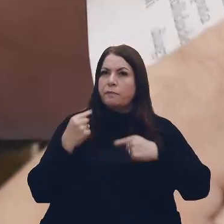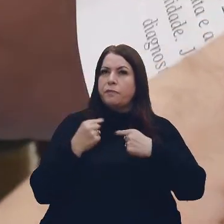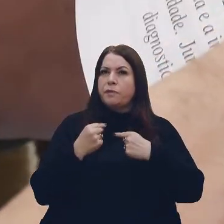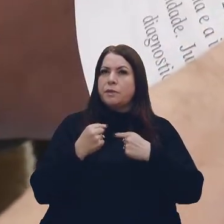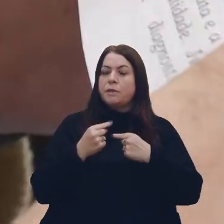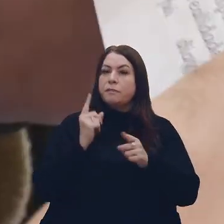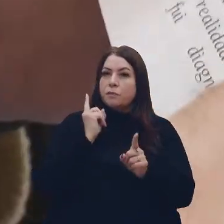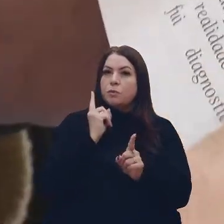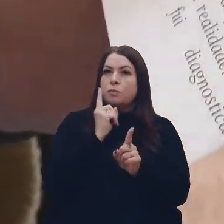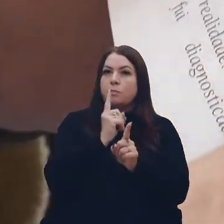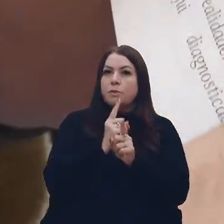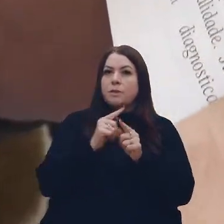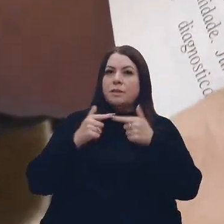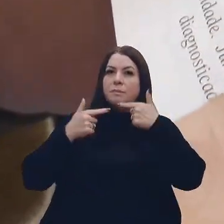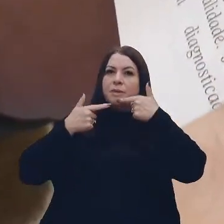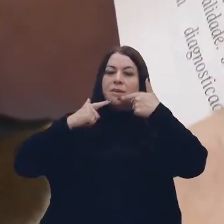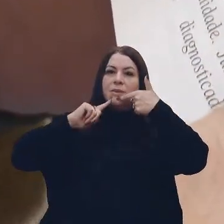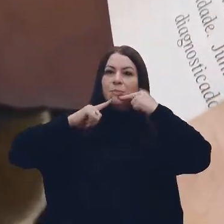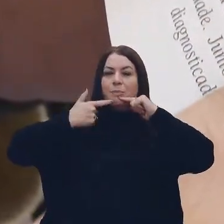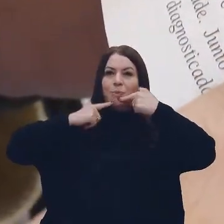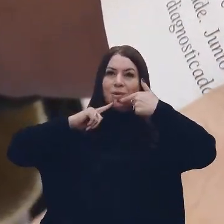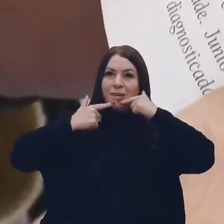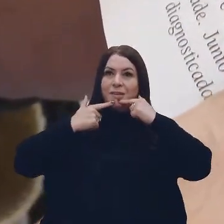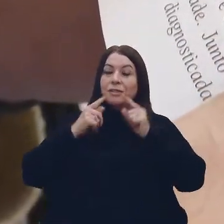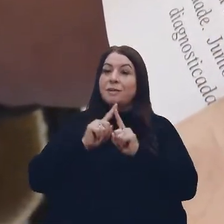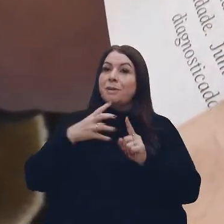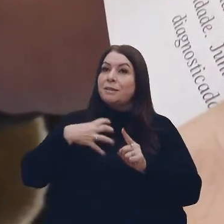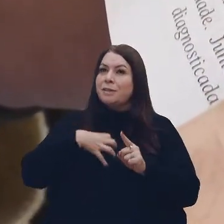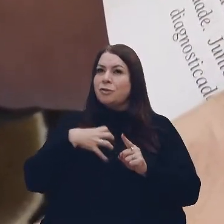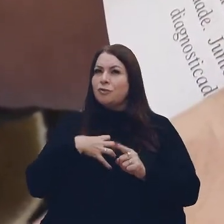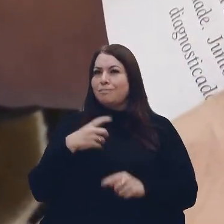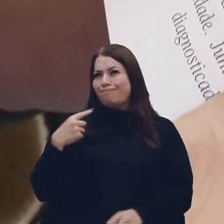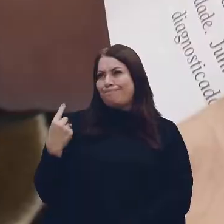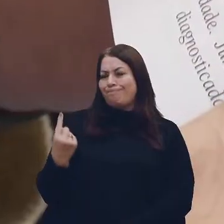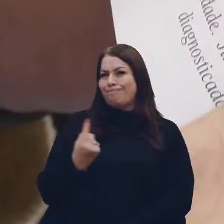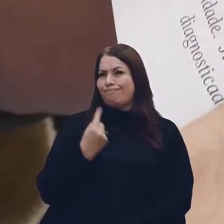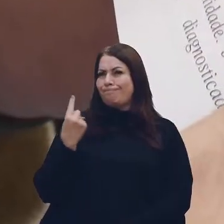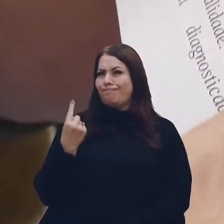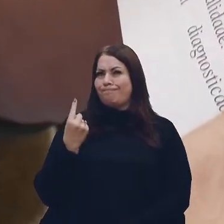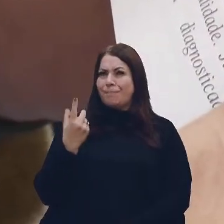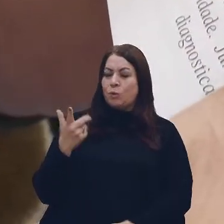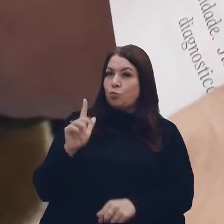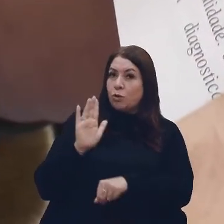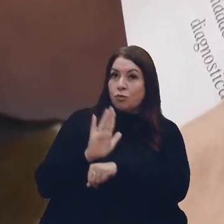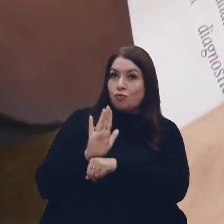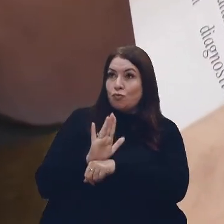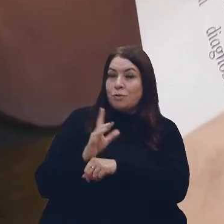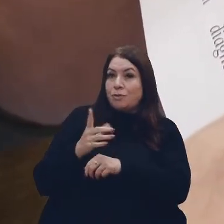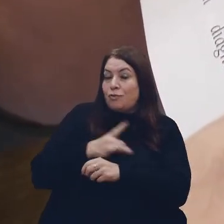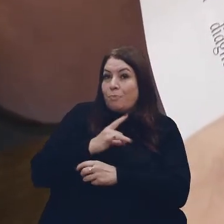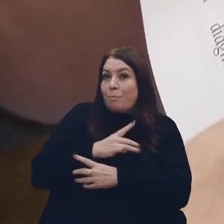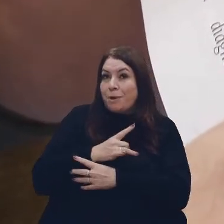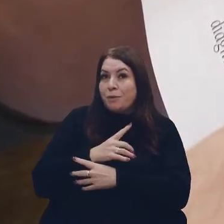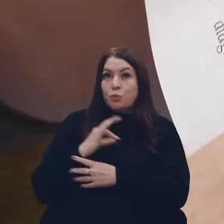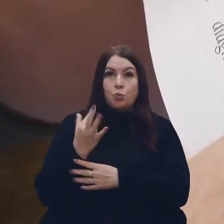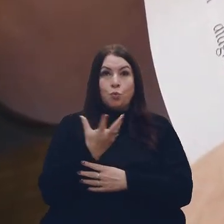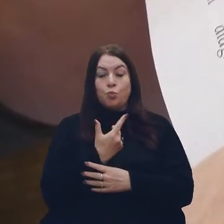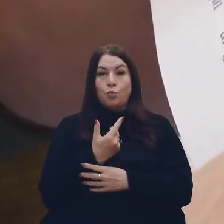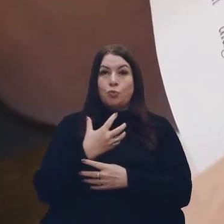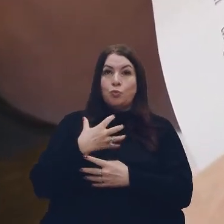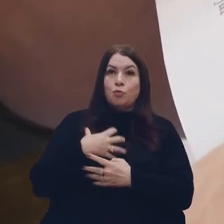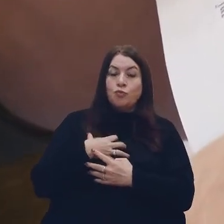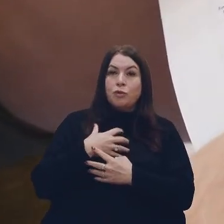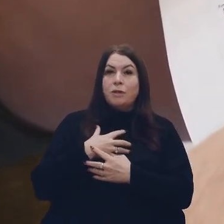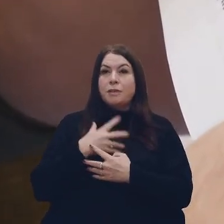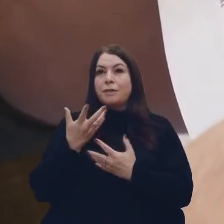fui diagnosticada com bipolaridade. Senti que estava sozinha, desamparada com medo. Flutuei entre uma